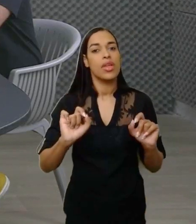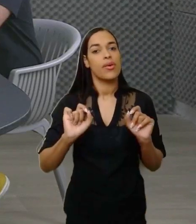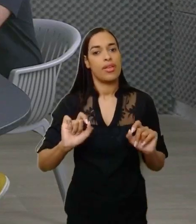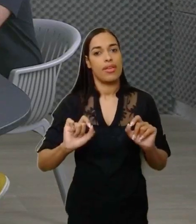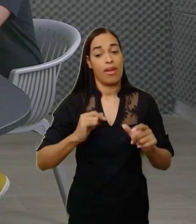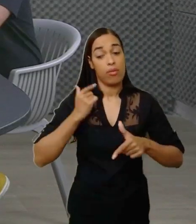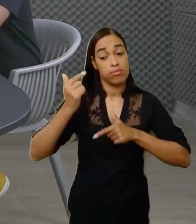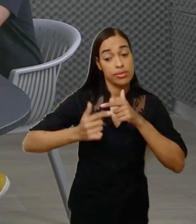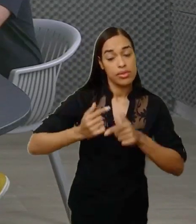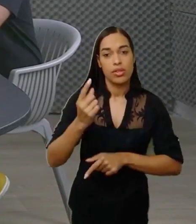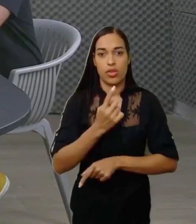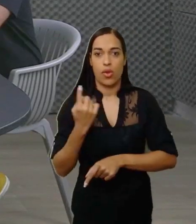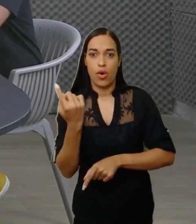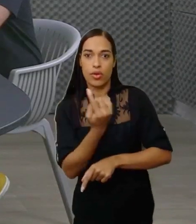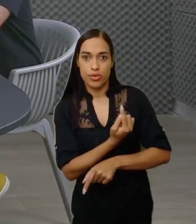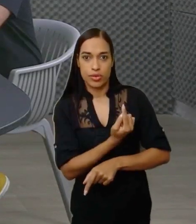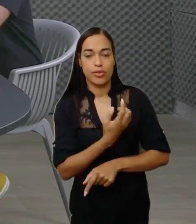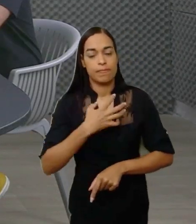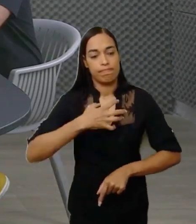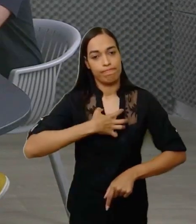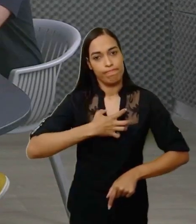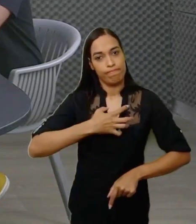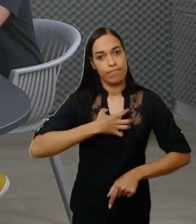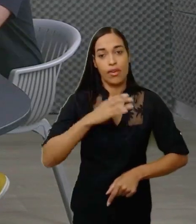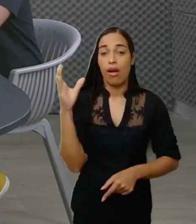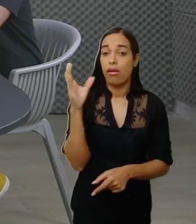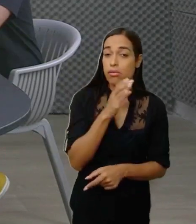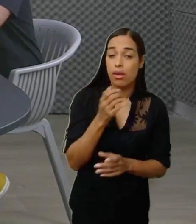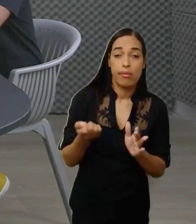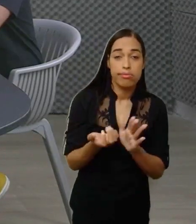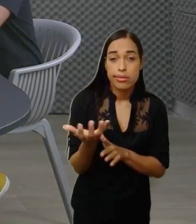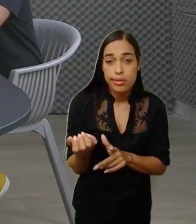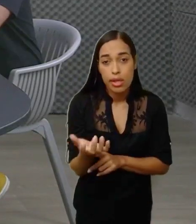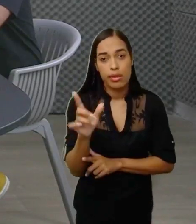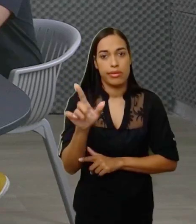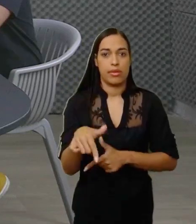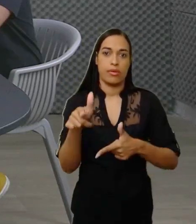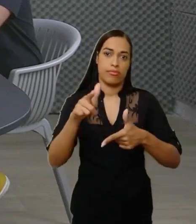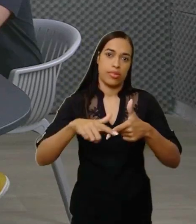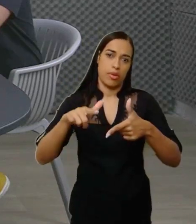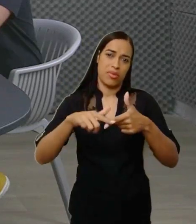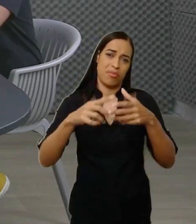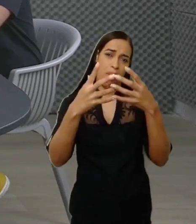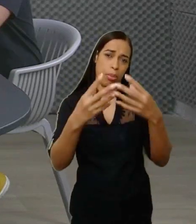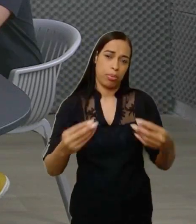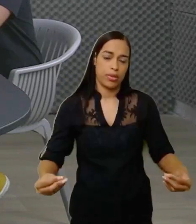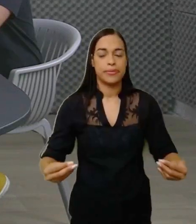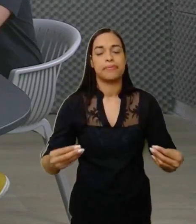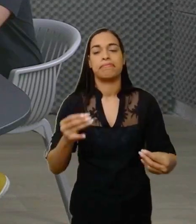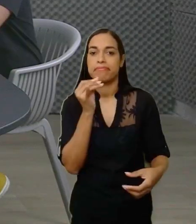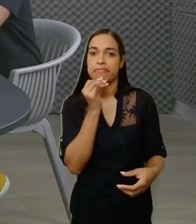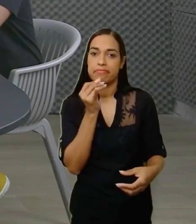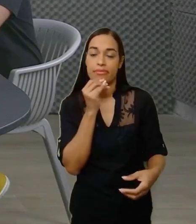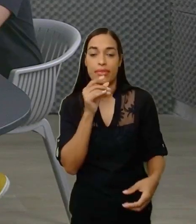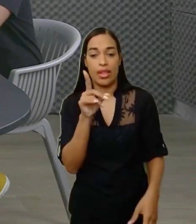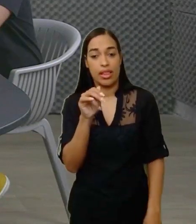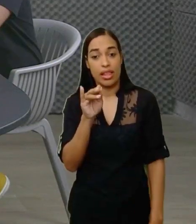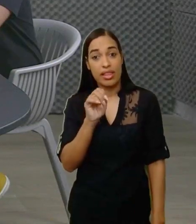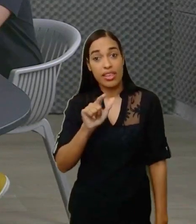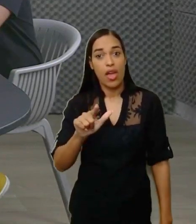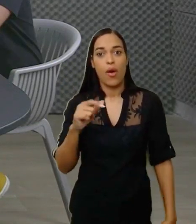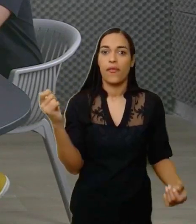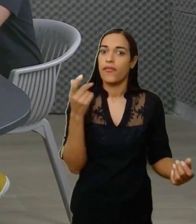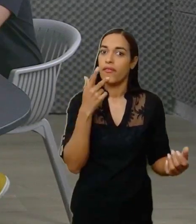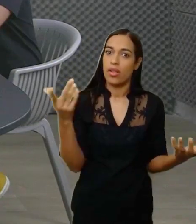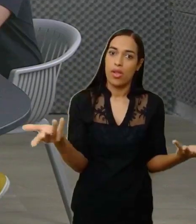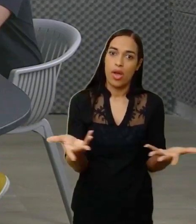da gente mesmo que está causando, acelerando esse processo, né? Então, por exemplo, o Daniel falou agora dos ataques